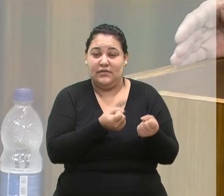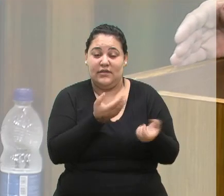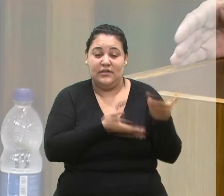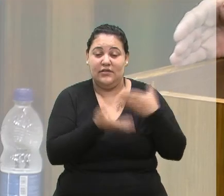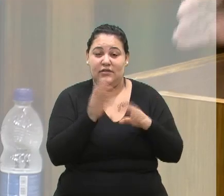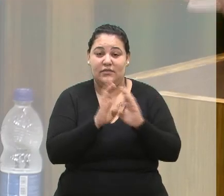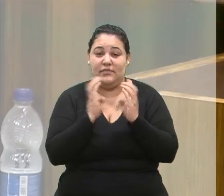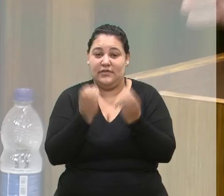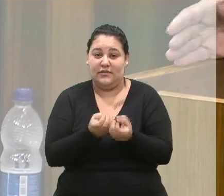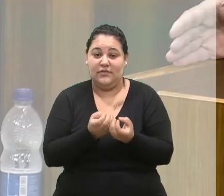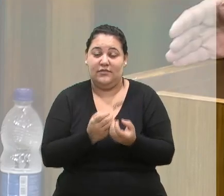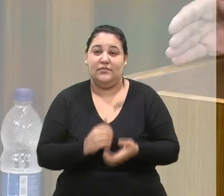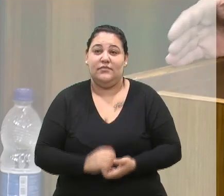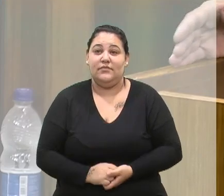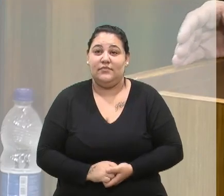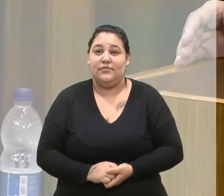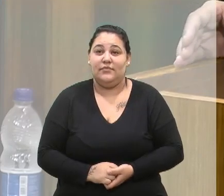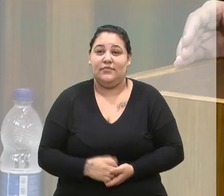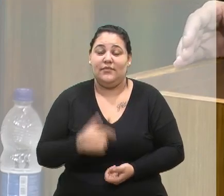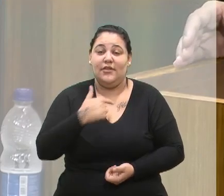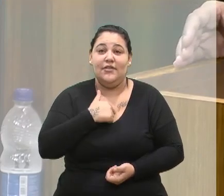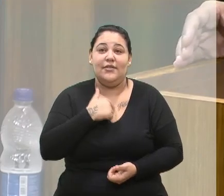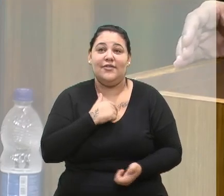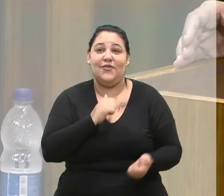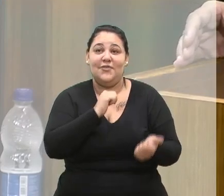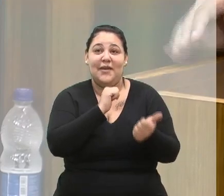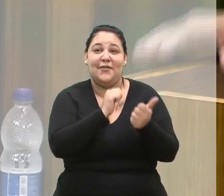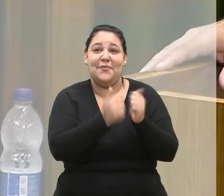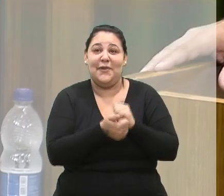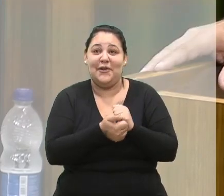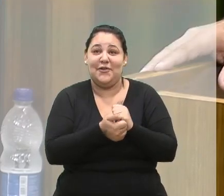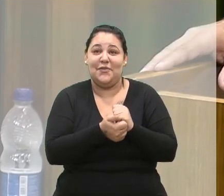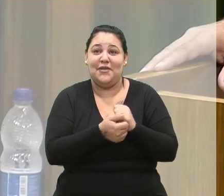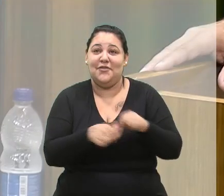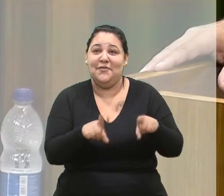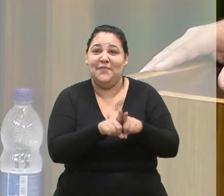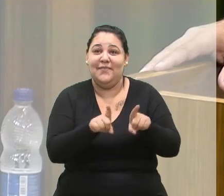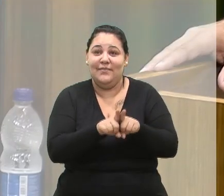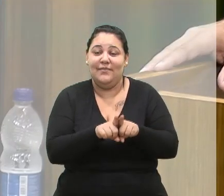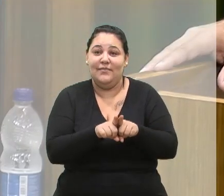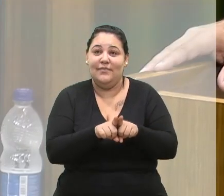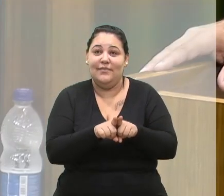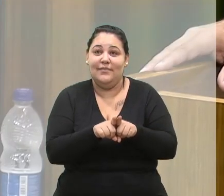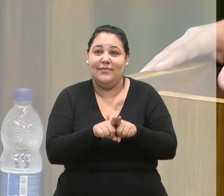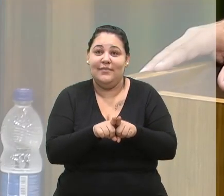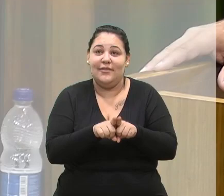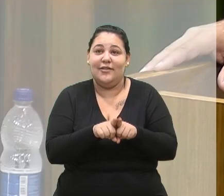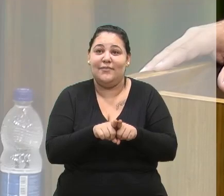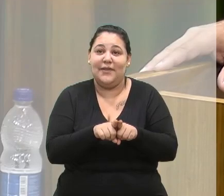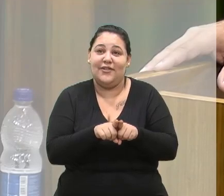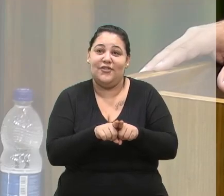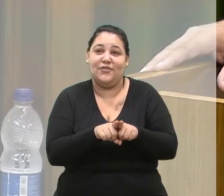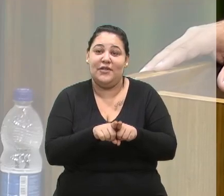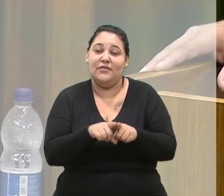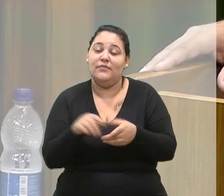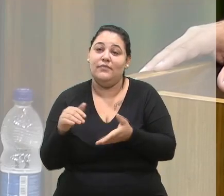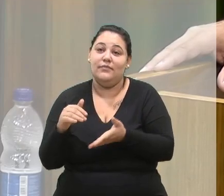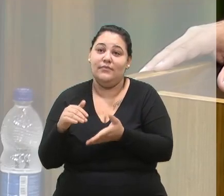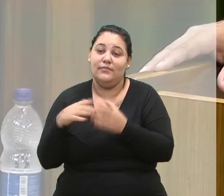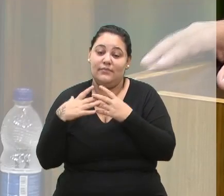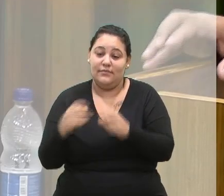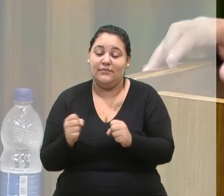diferente. Sou atleta amador. Iniciei minha carreira com um sonho de menino no Esporte